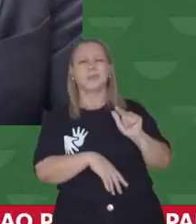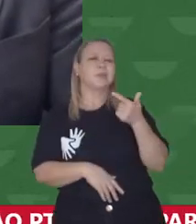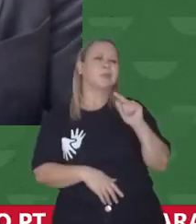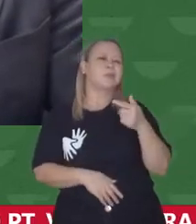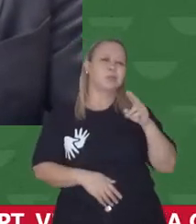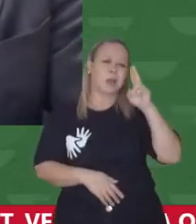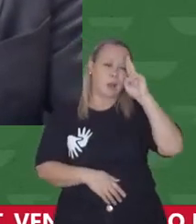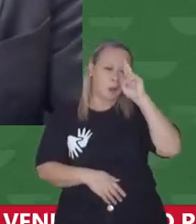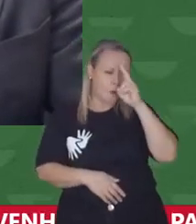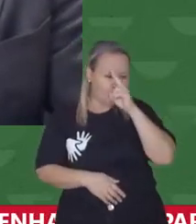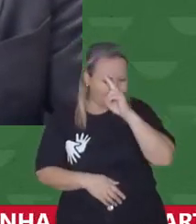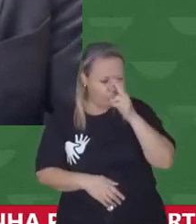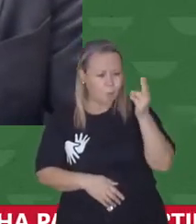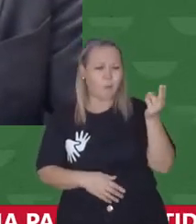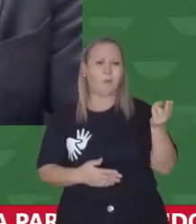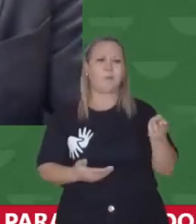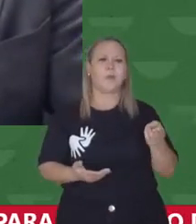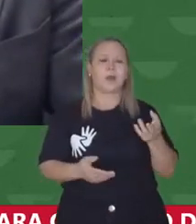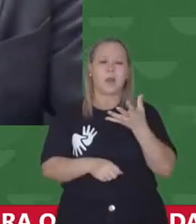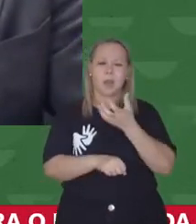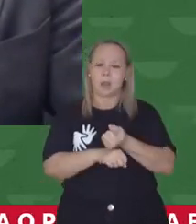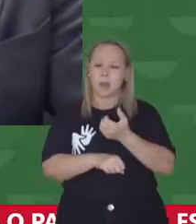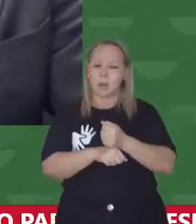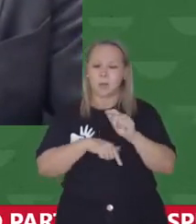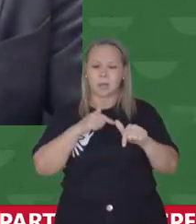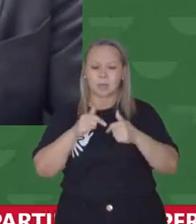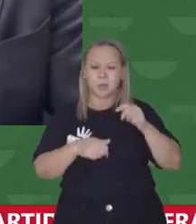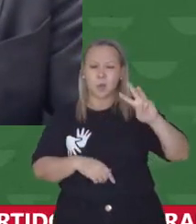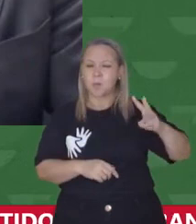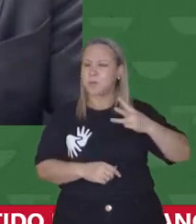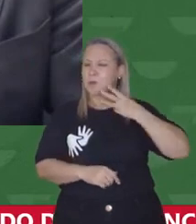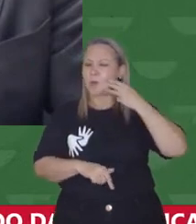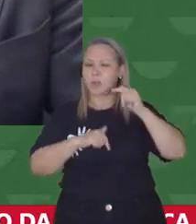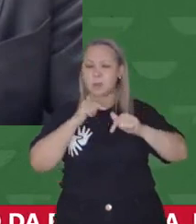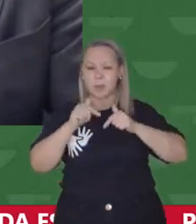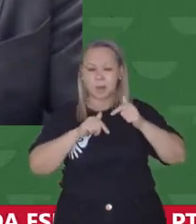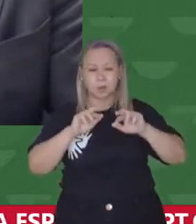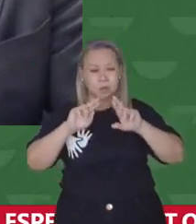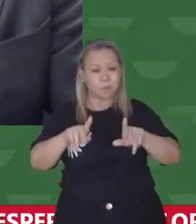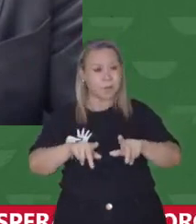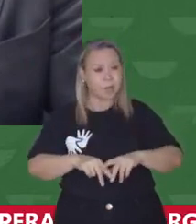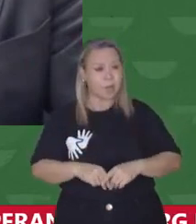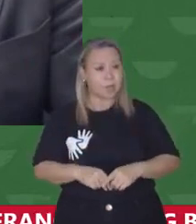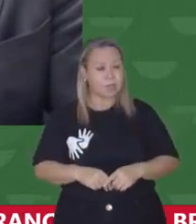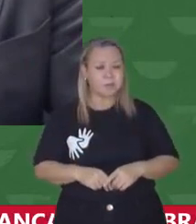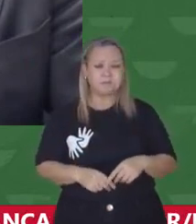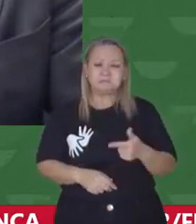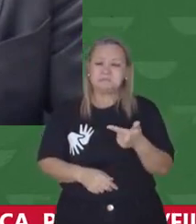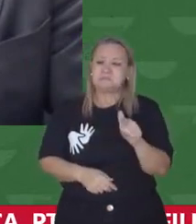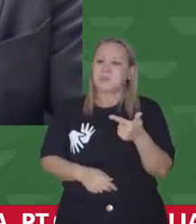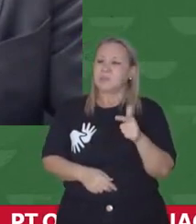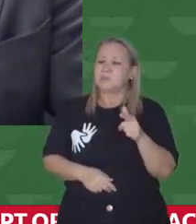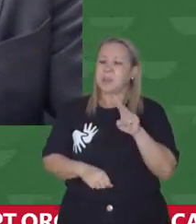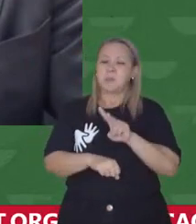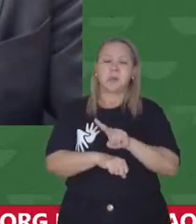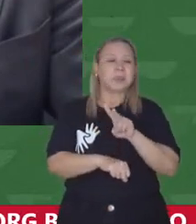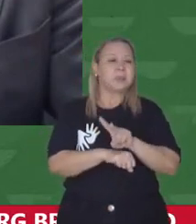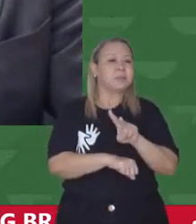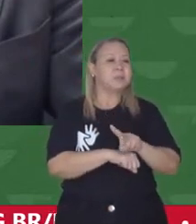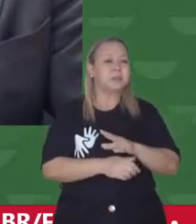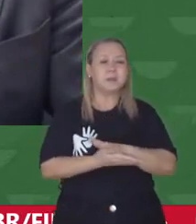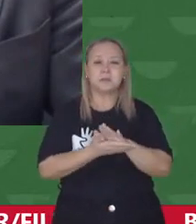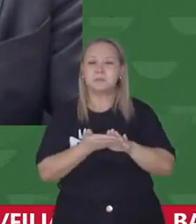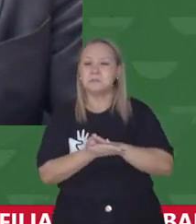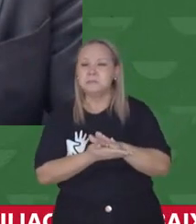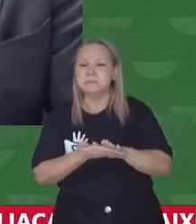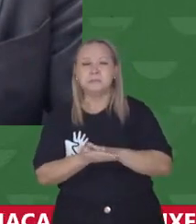havia esses milhões de trabalhadores que se encontram hoje sem nenhuma proteção,